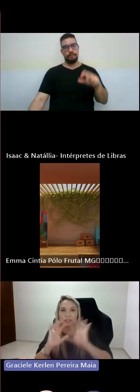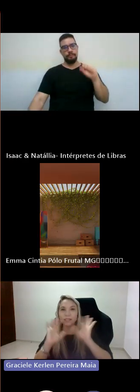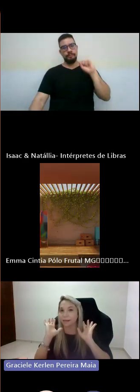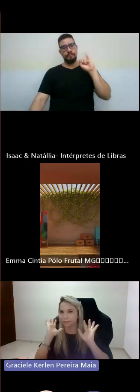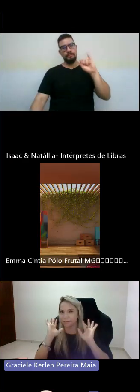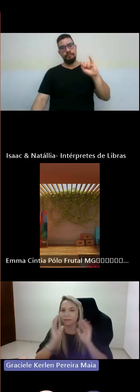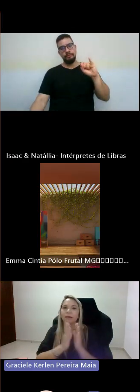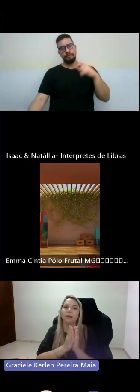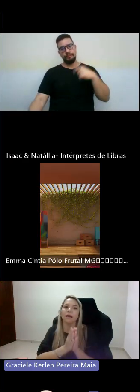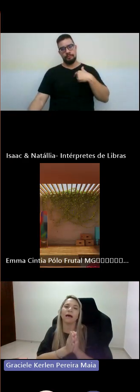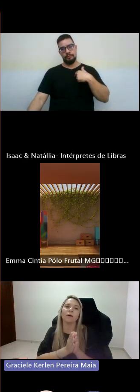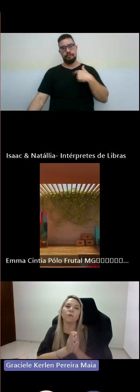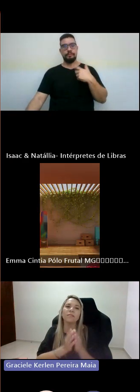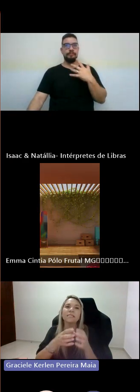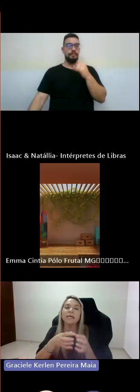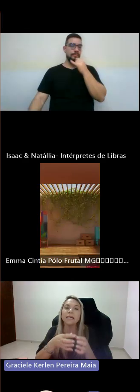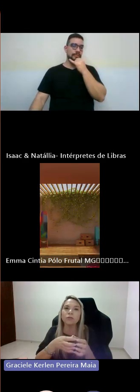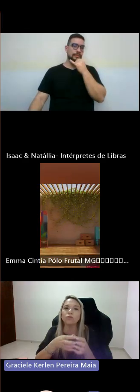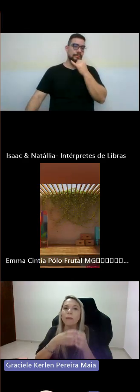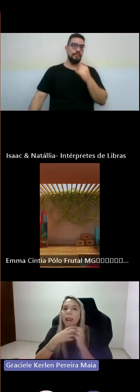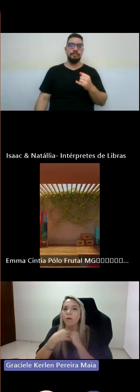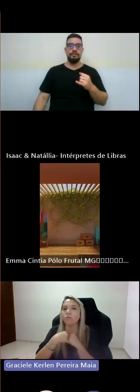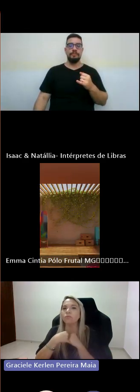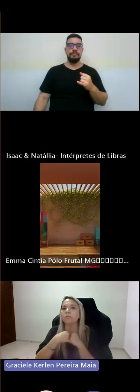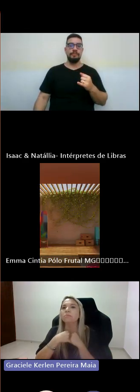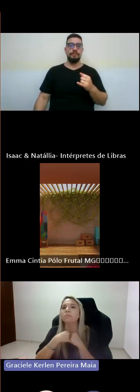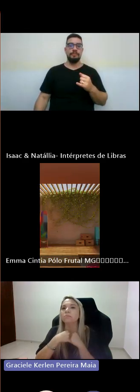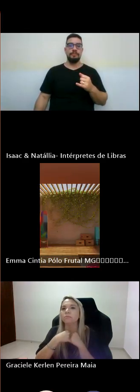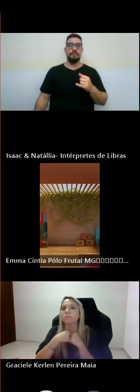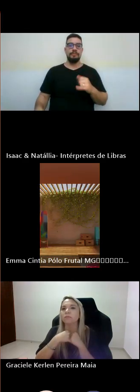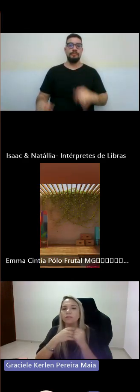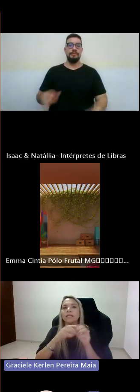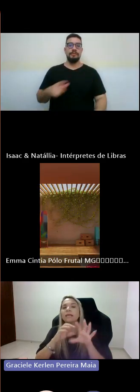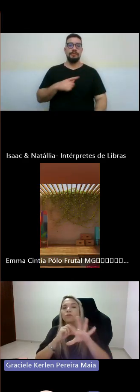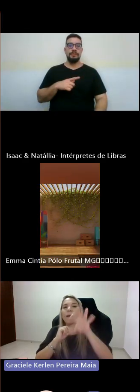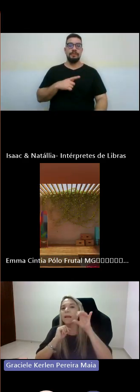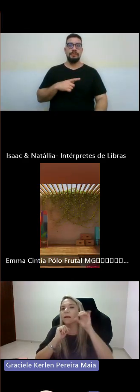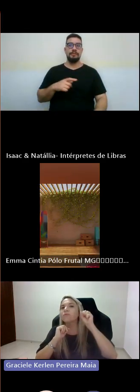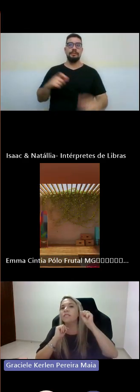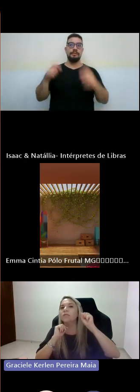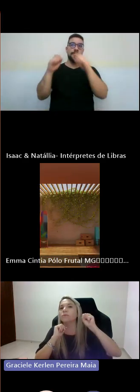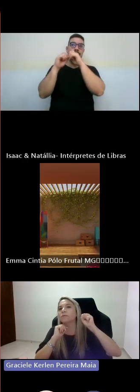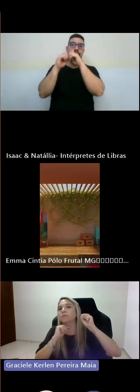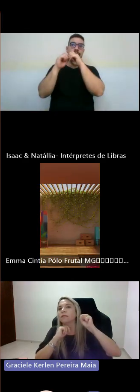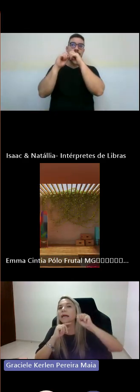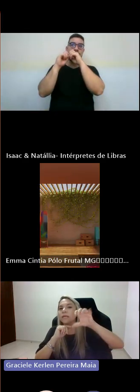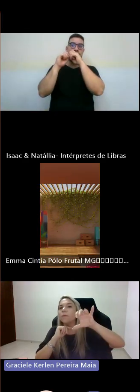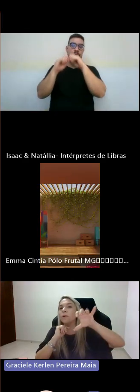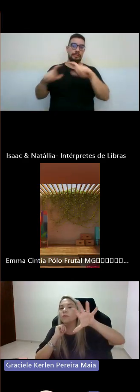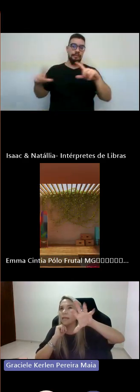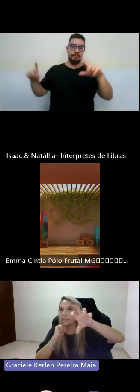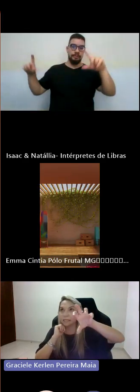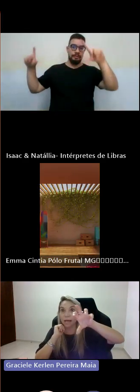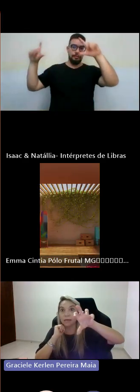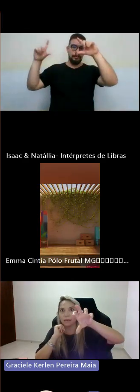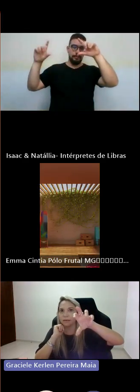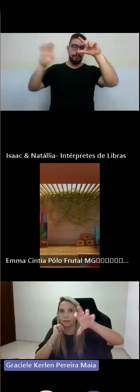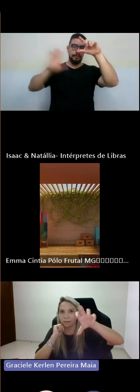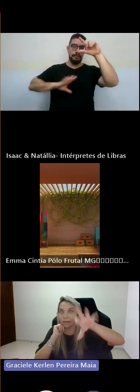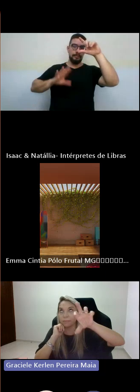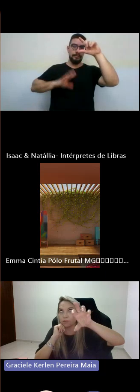tirasse o escrito do balão, se eu tirasse o balãozinho da língua portuguesa